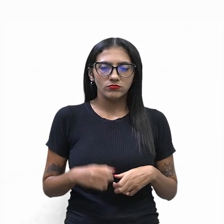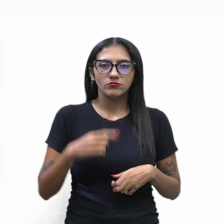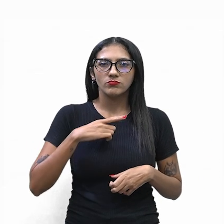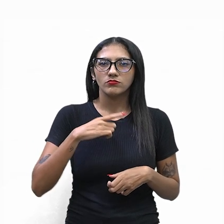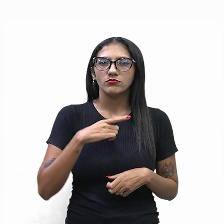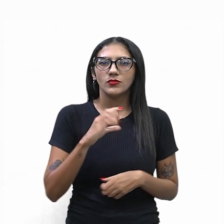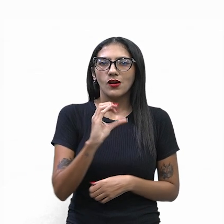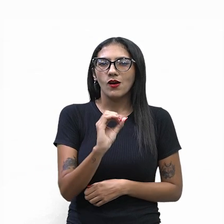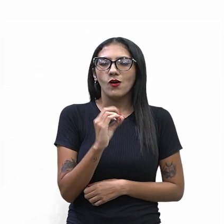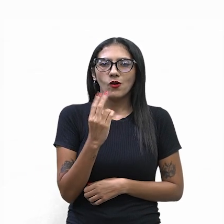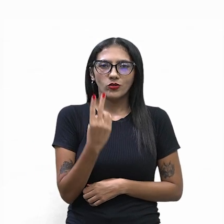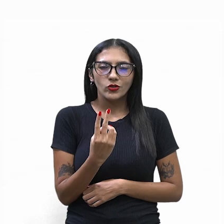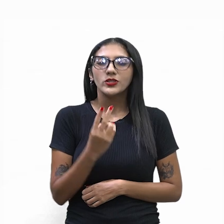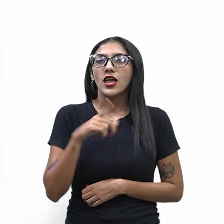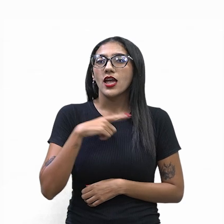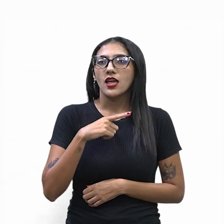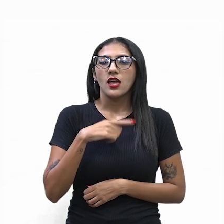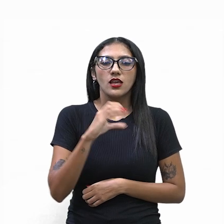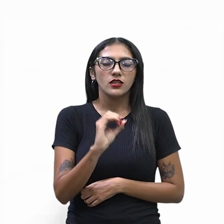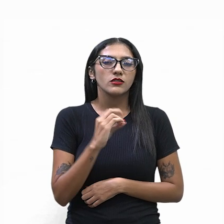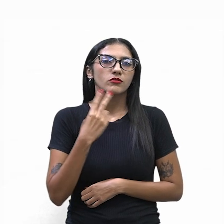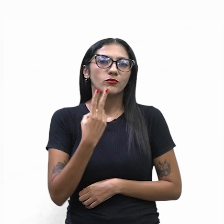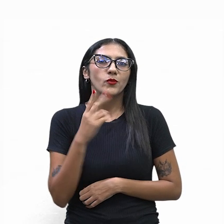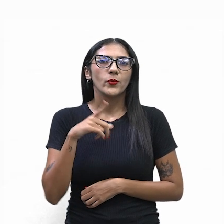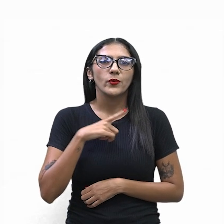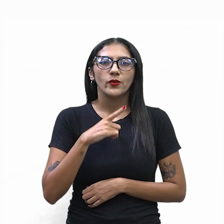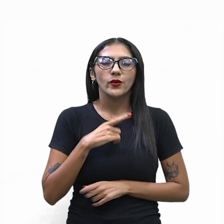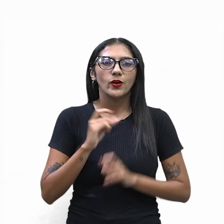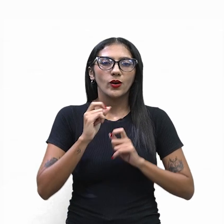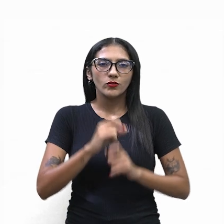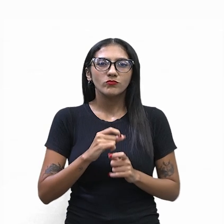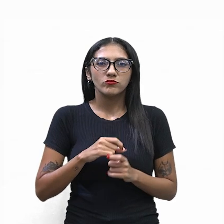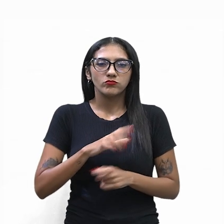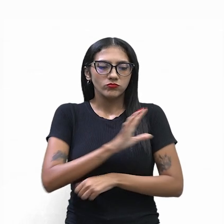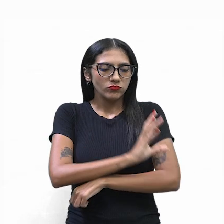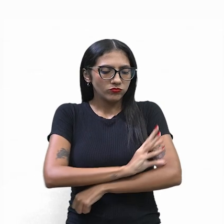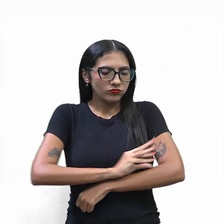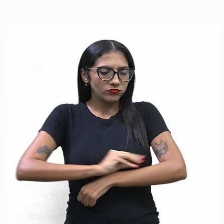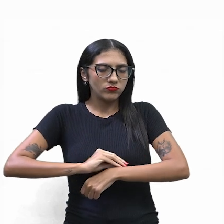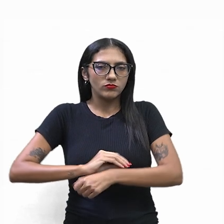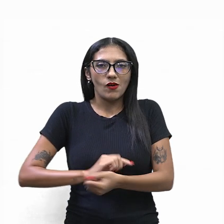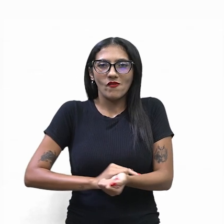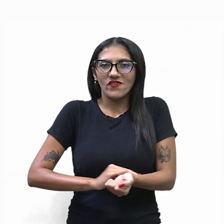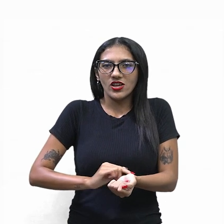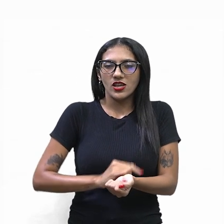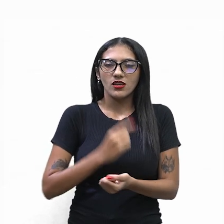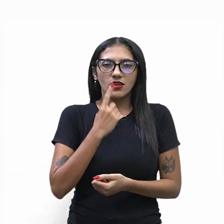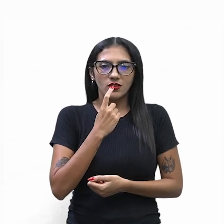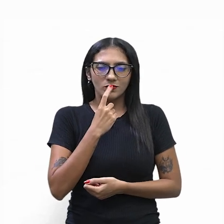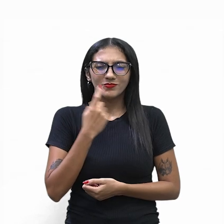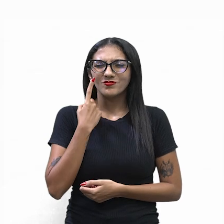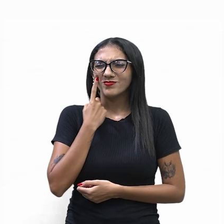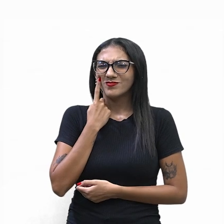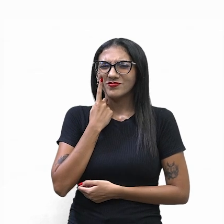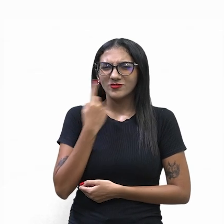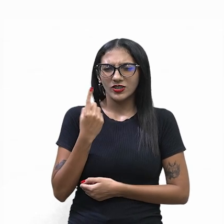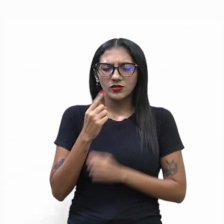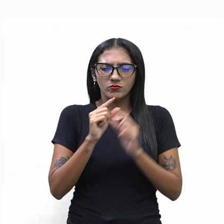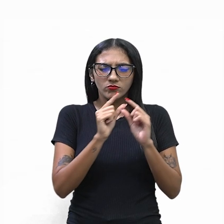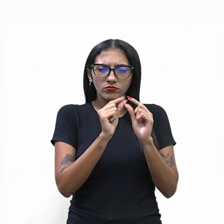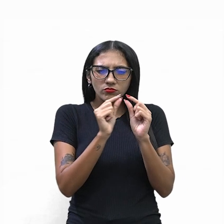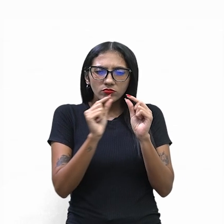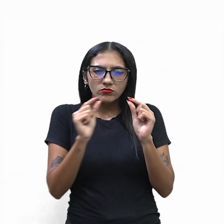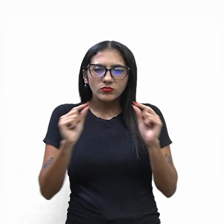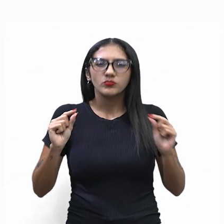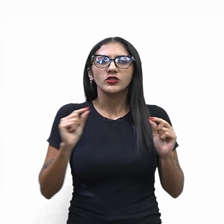oxigênio. Esse oxigênio, por sua vez, vai passar para a corrente sanguínea e aí você observa que as hemácias, que são as células